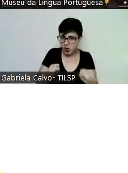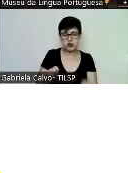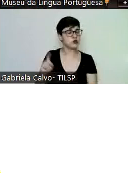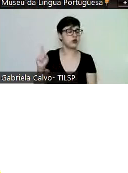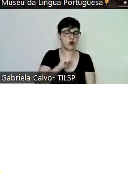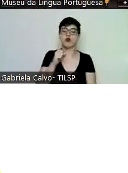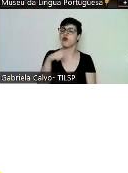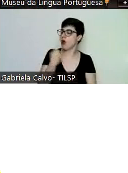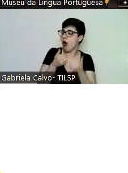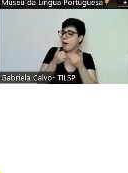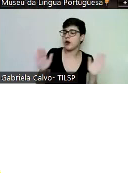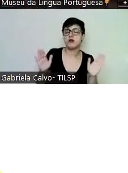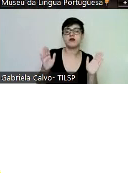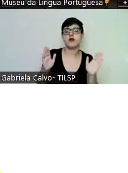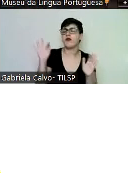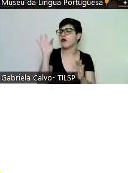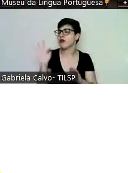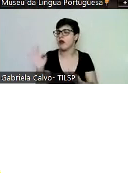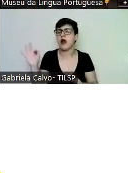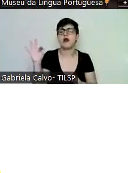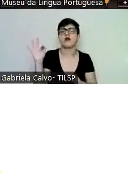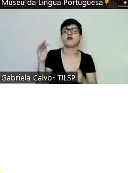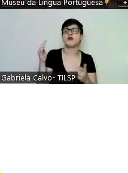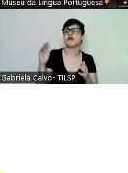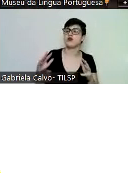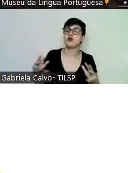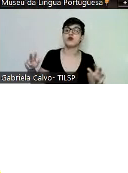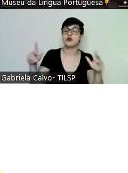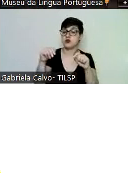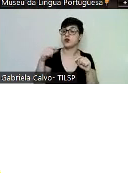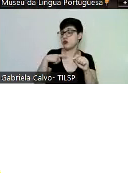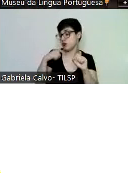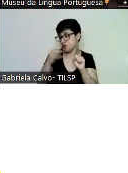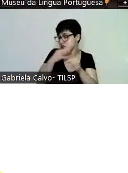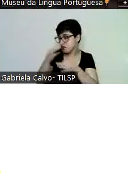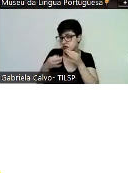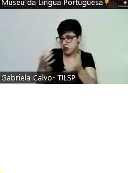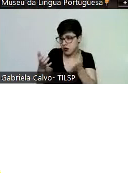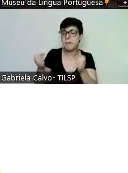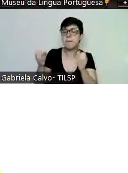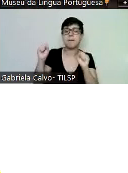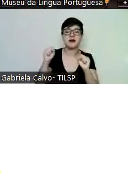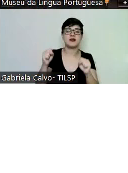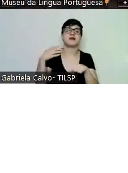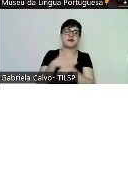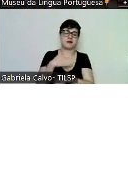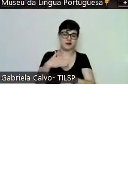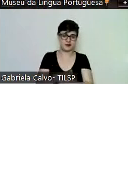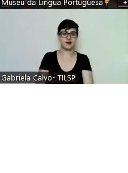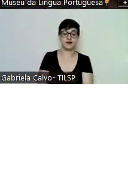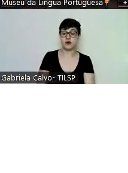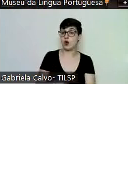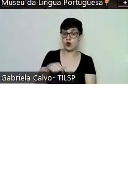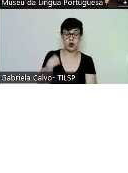as Universidades E para isso a gente enfim consolidar um grupo de trabalho um representante de todo o Brasil